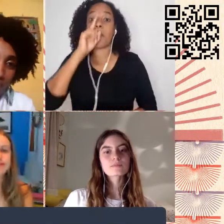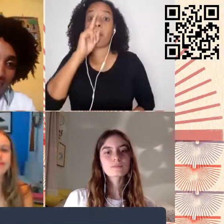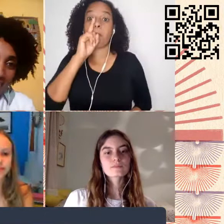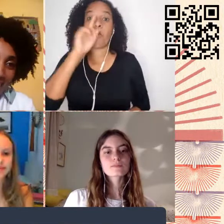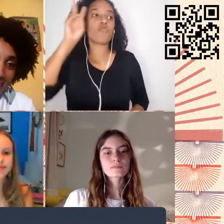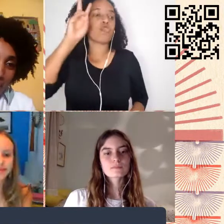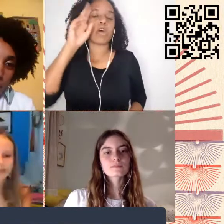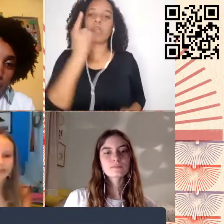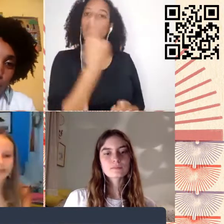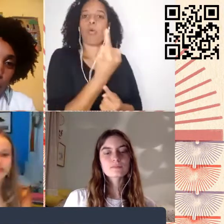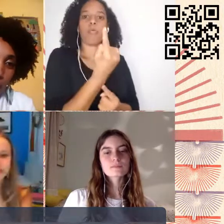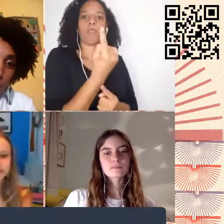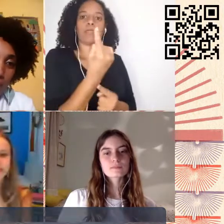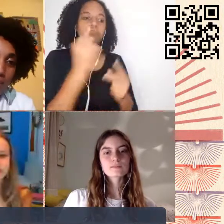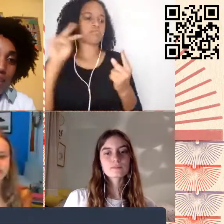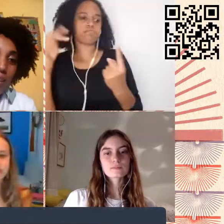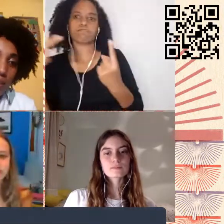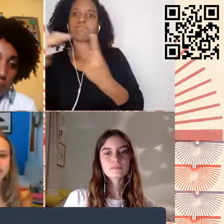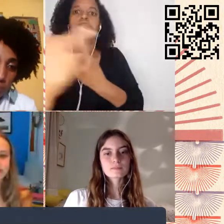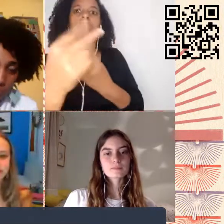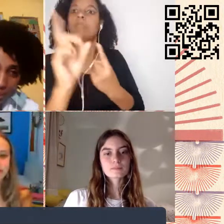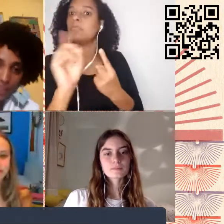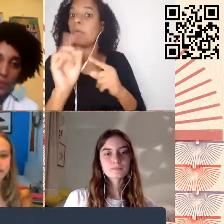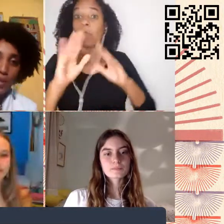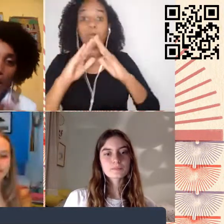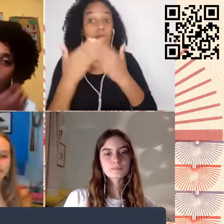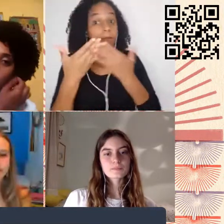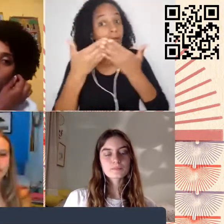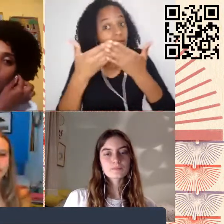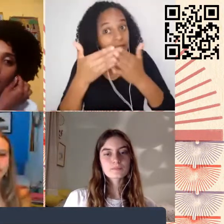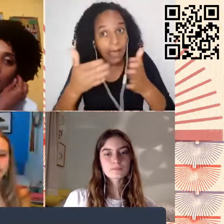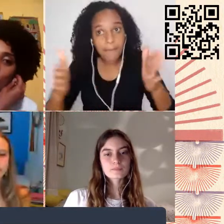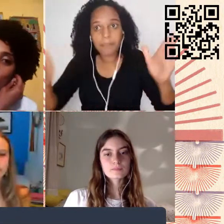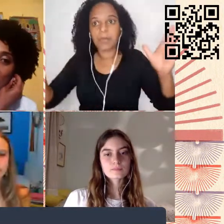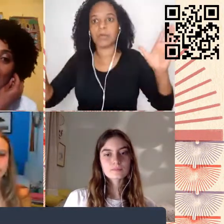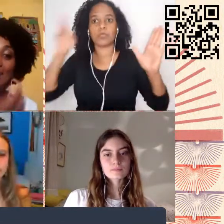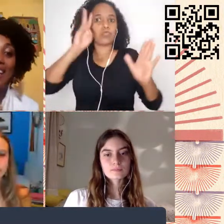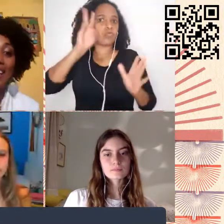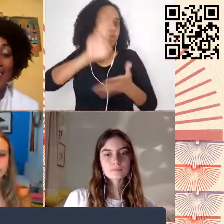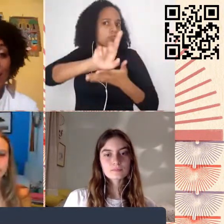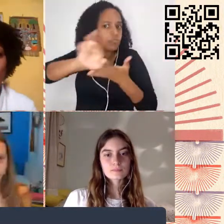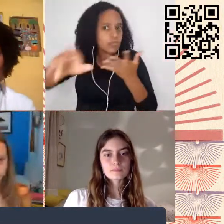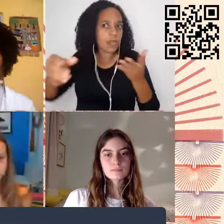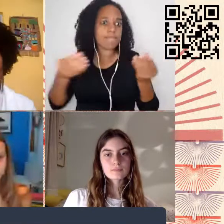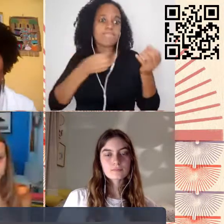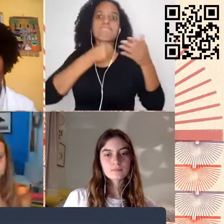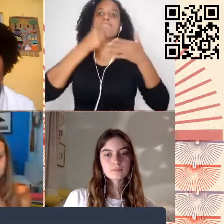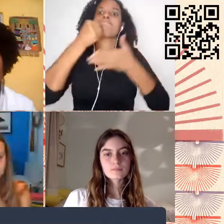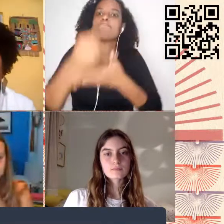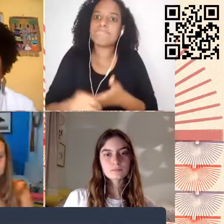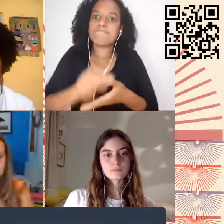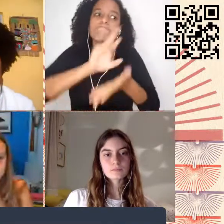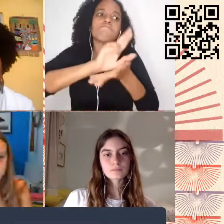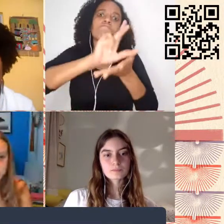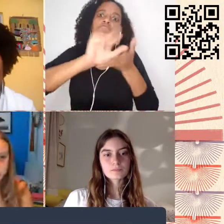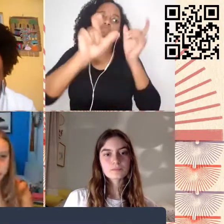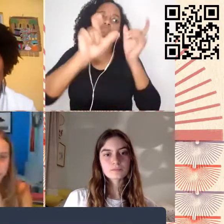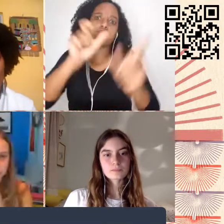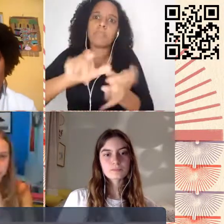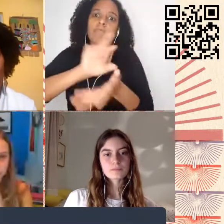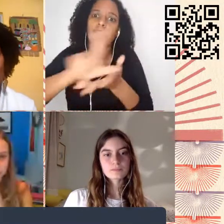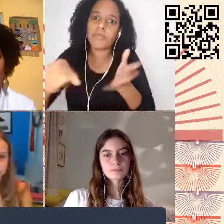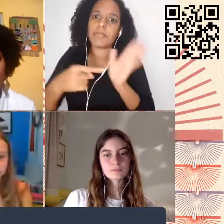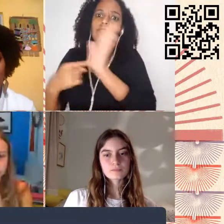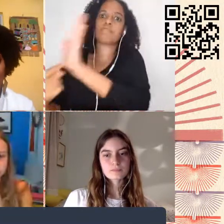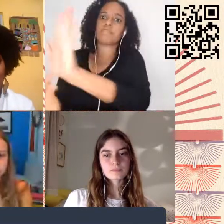né? Então, a escola, ela precisa desse lugar, né? De trazer essas histórias, essas vertentes.